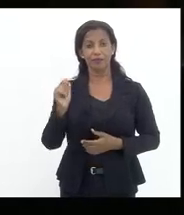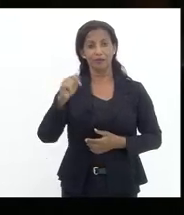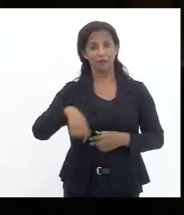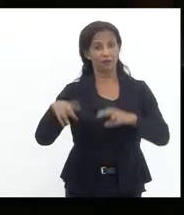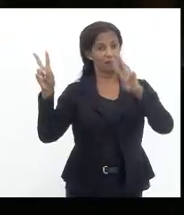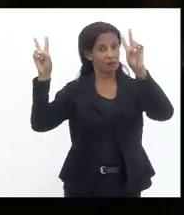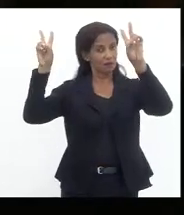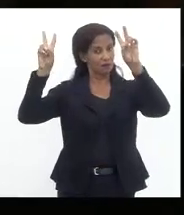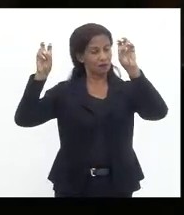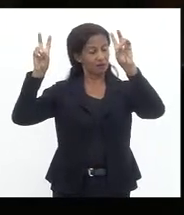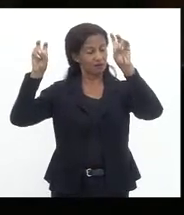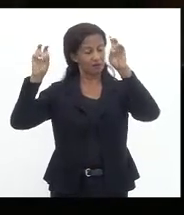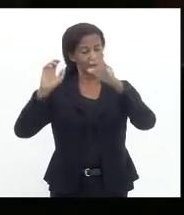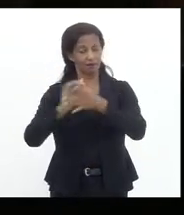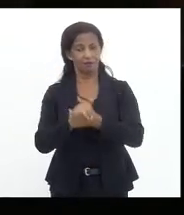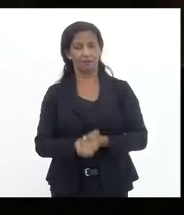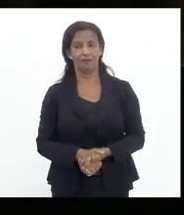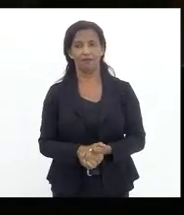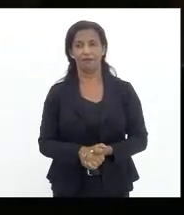tema,